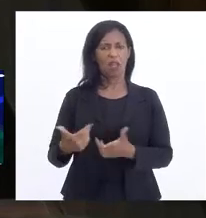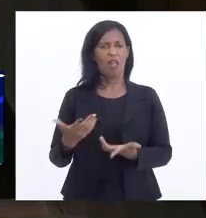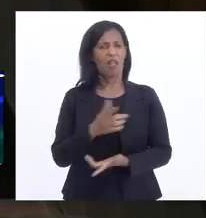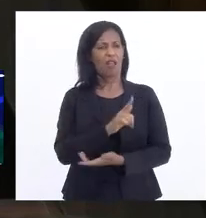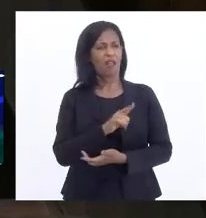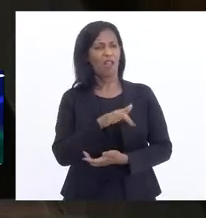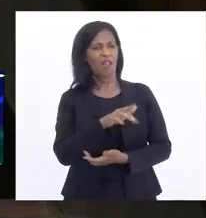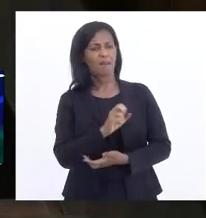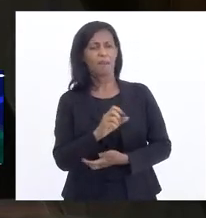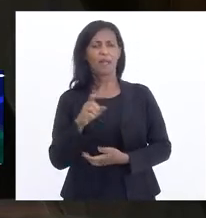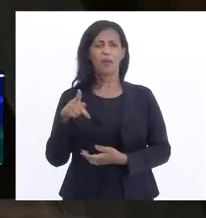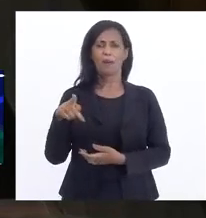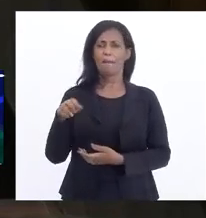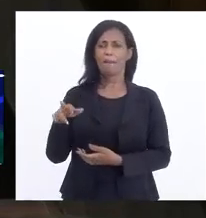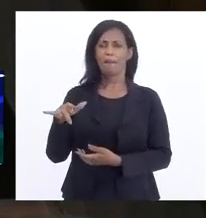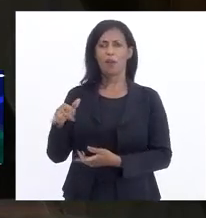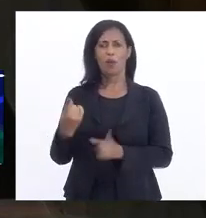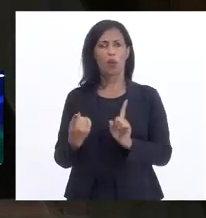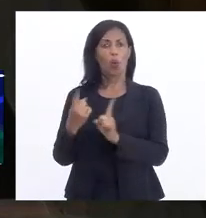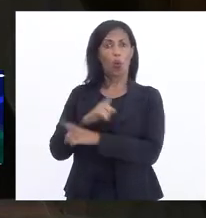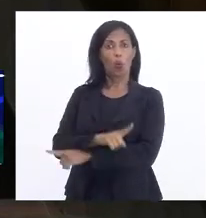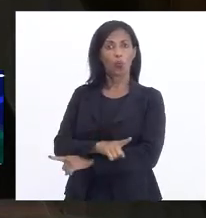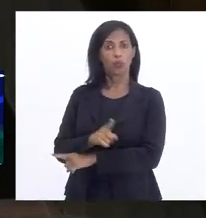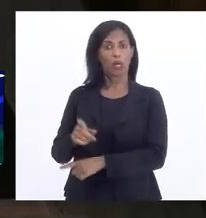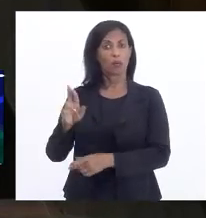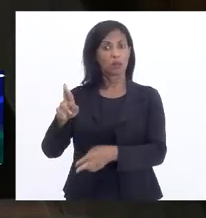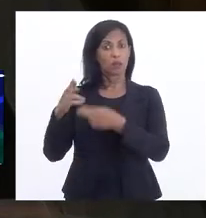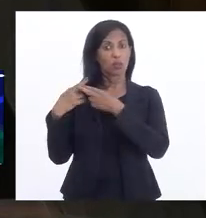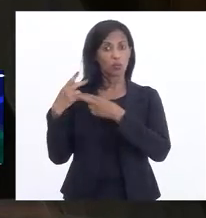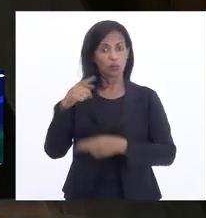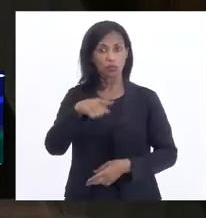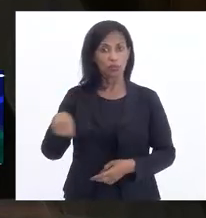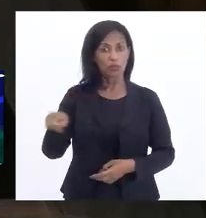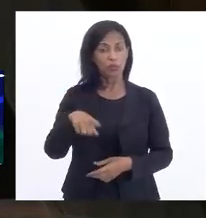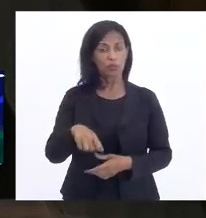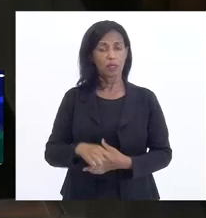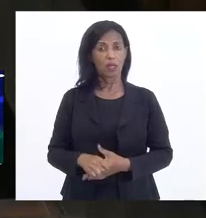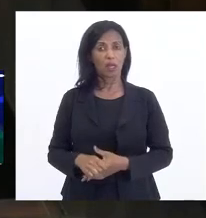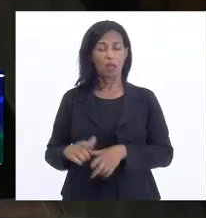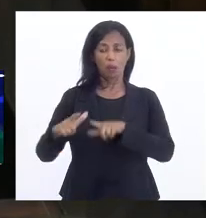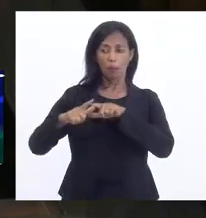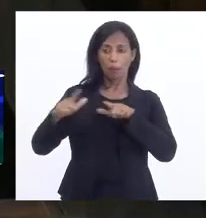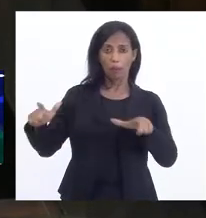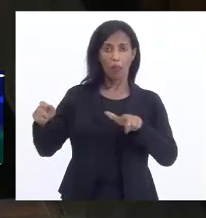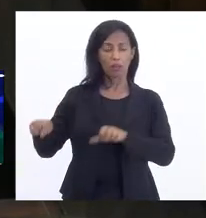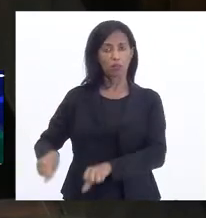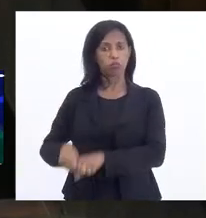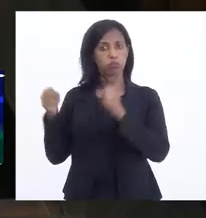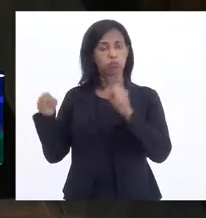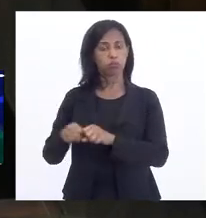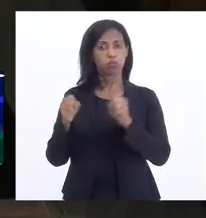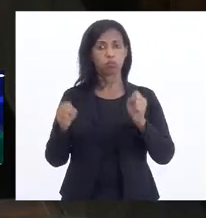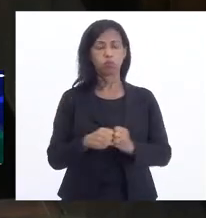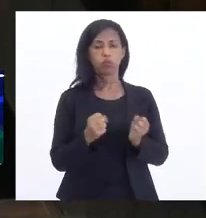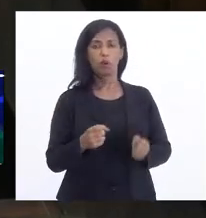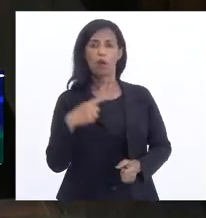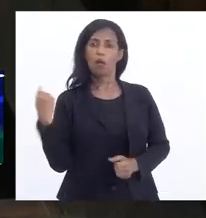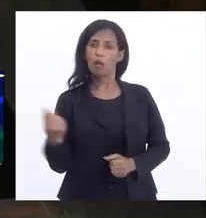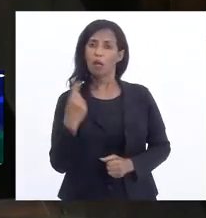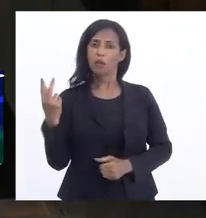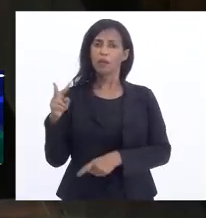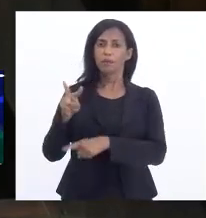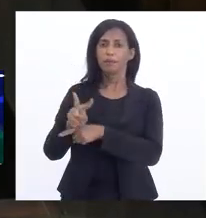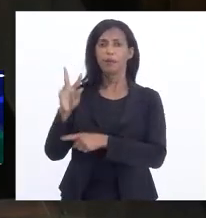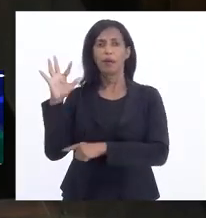garimpeiros e pecuaristas, que são, ao contrário, responsáveis por grande parte dos danos às nossas